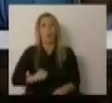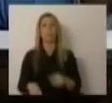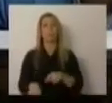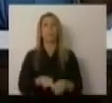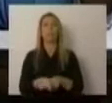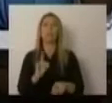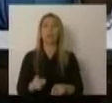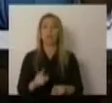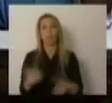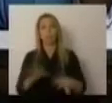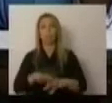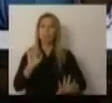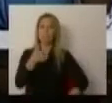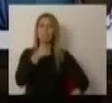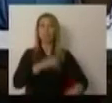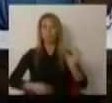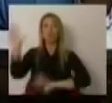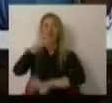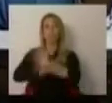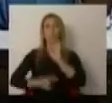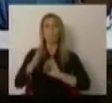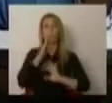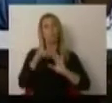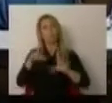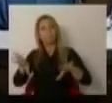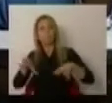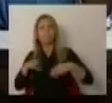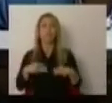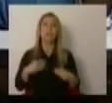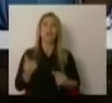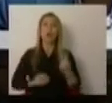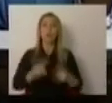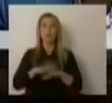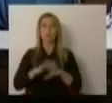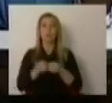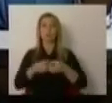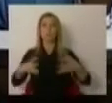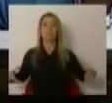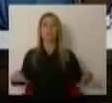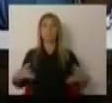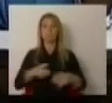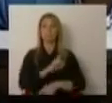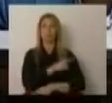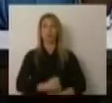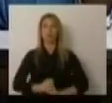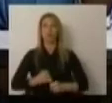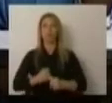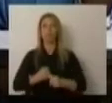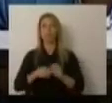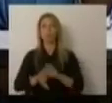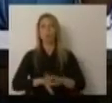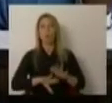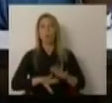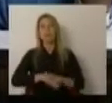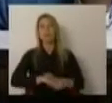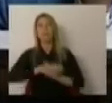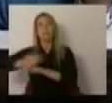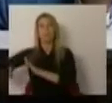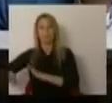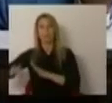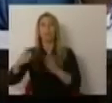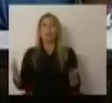muito das cedências que os decisores europeus estão dispostos a fazer ao crescimento de forças de ultradireita. E isto é completamente errado do nosso